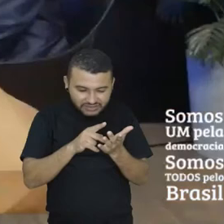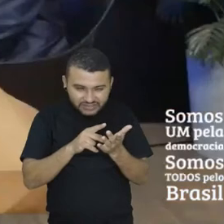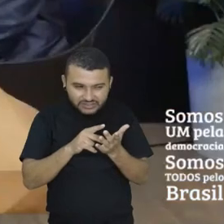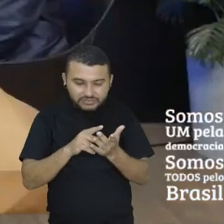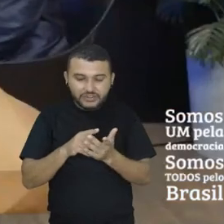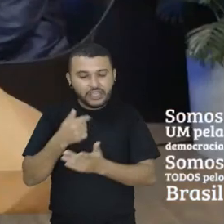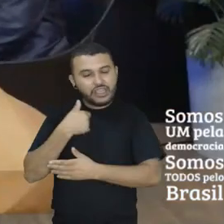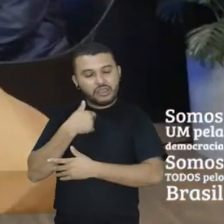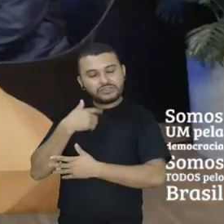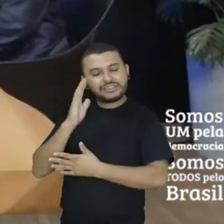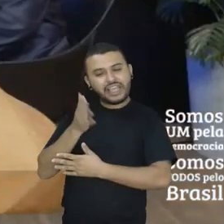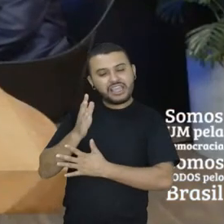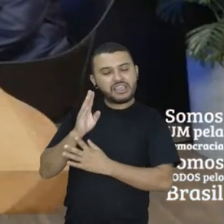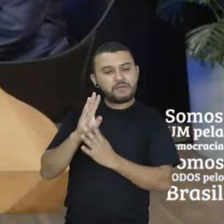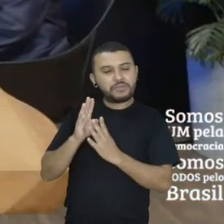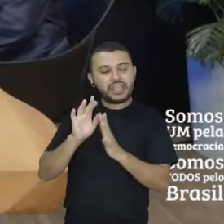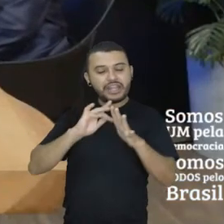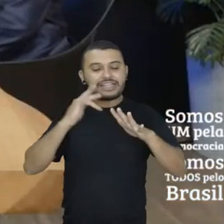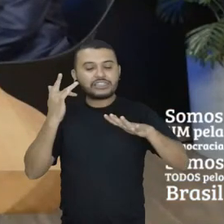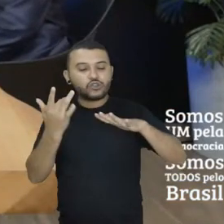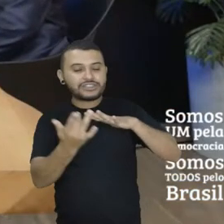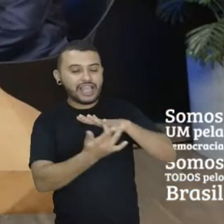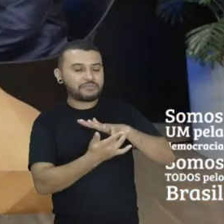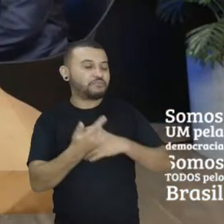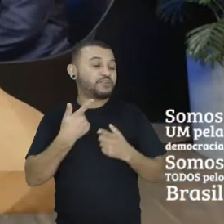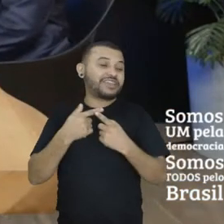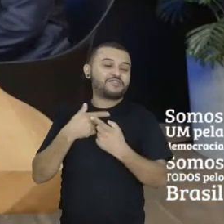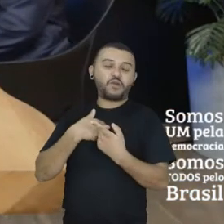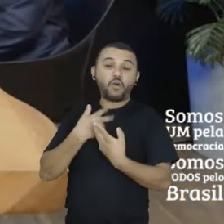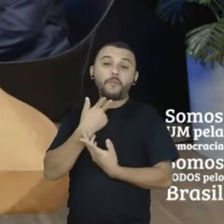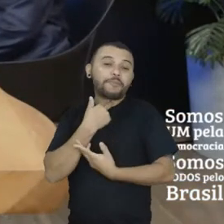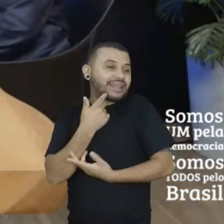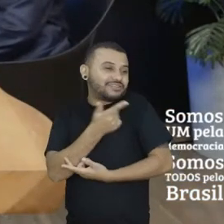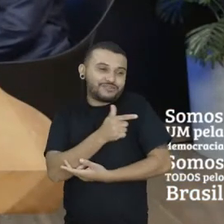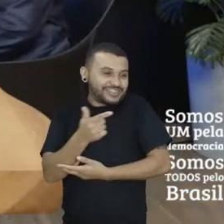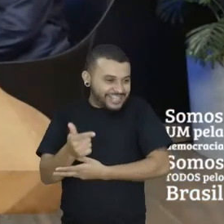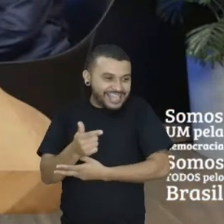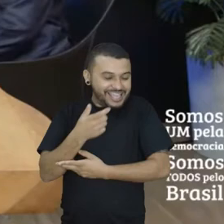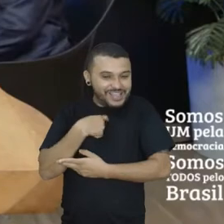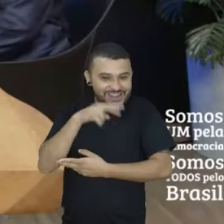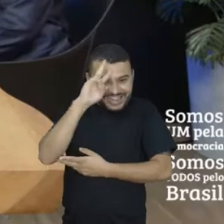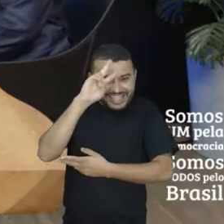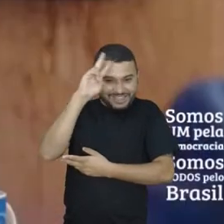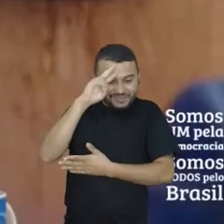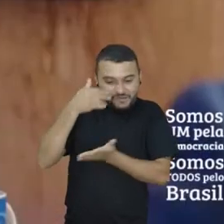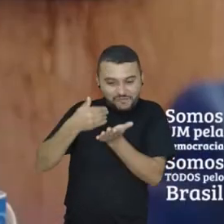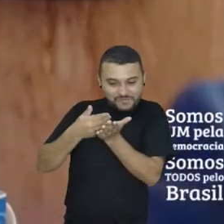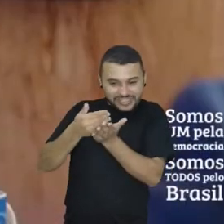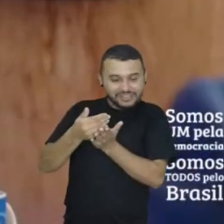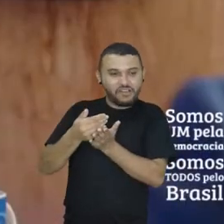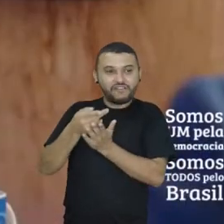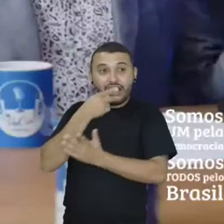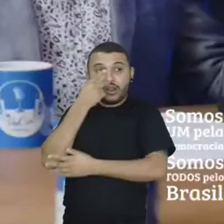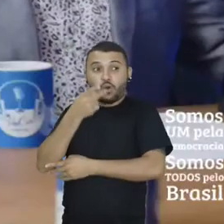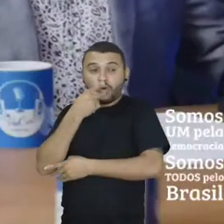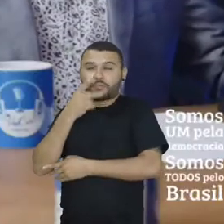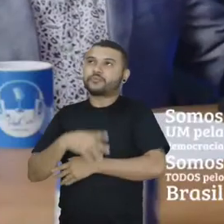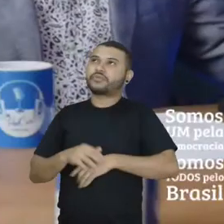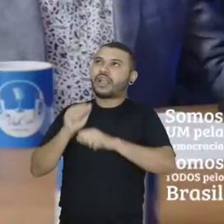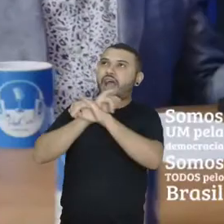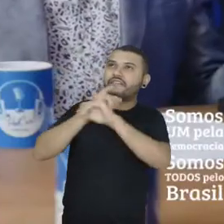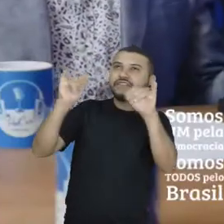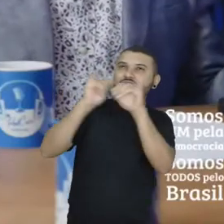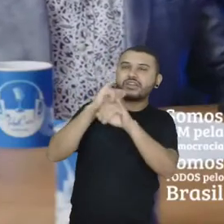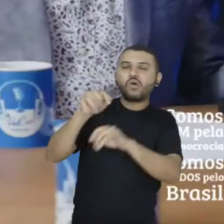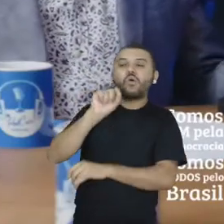inteiro nas redes sociais, eu sou uma pessoa assim, um pouco desocupada, então eu fico nas redes sociais, e eu me lembro que desde o início, quando colocaram assim, o que acham